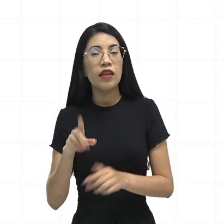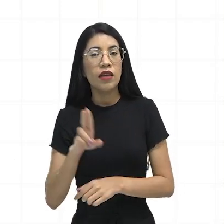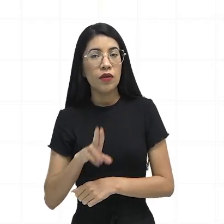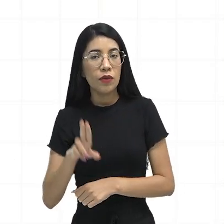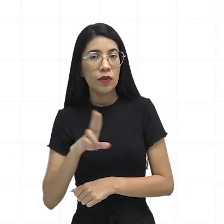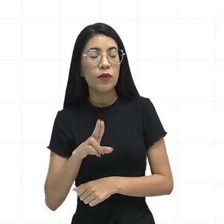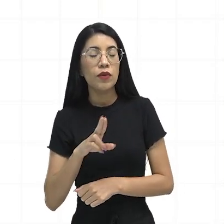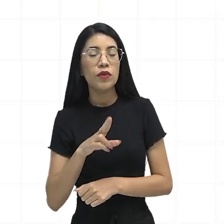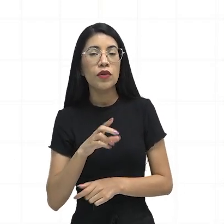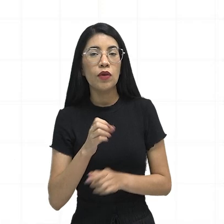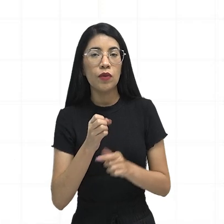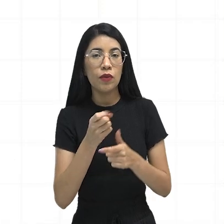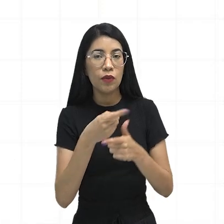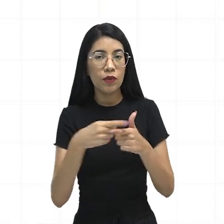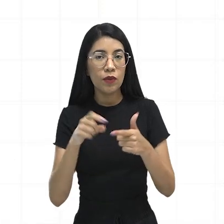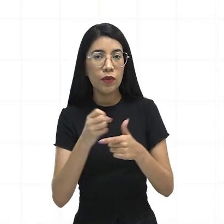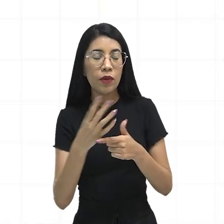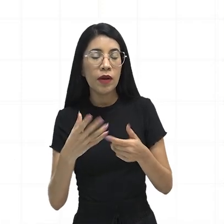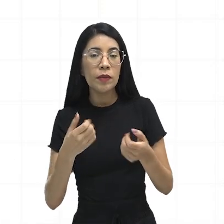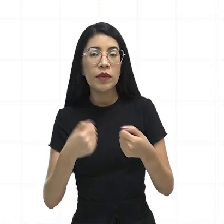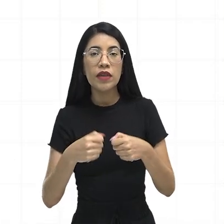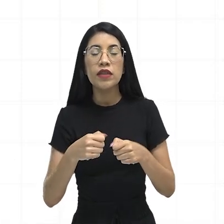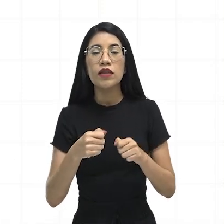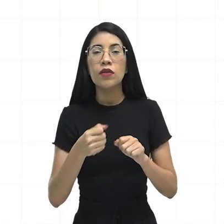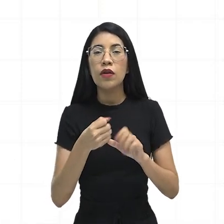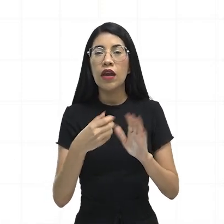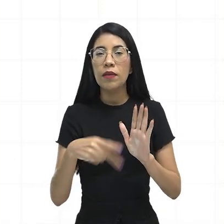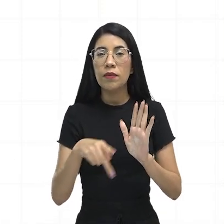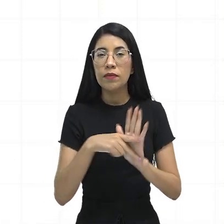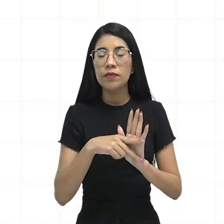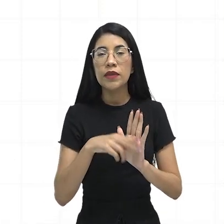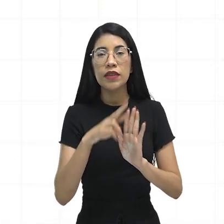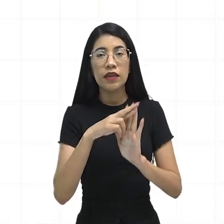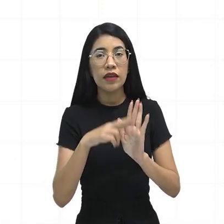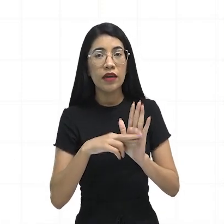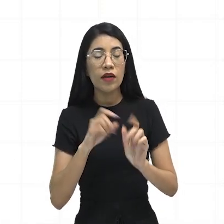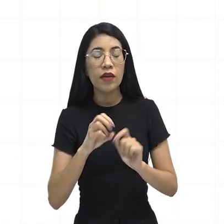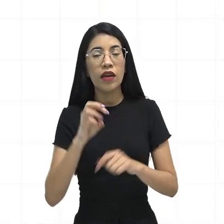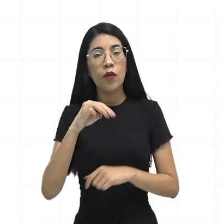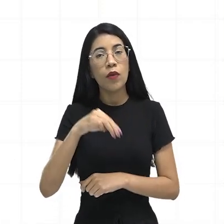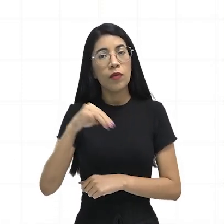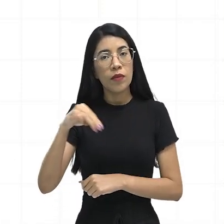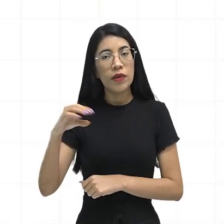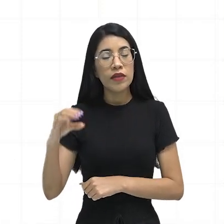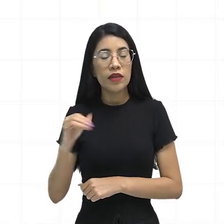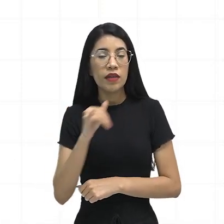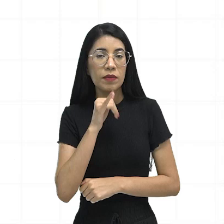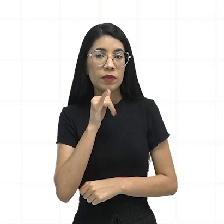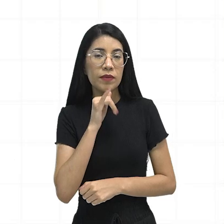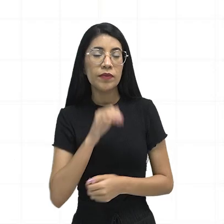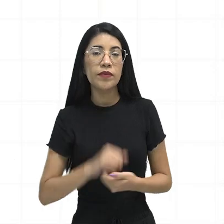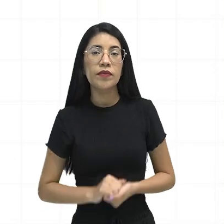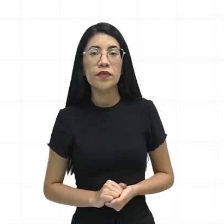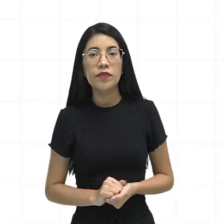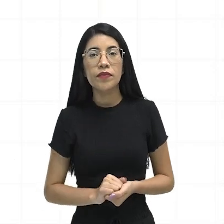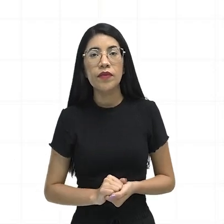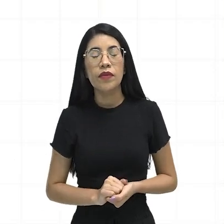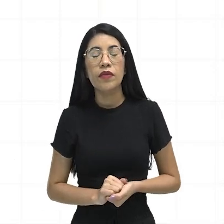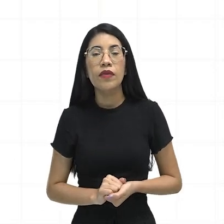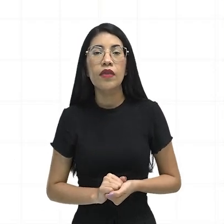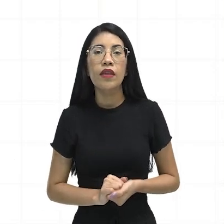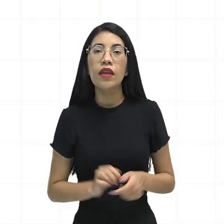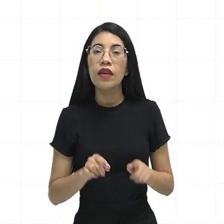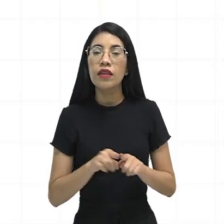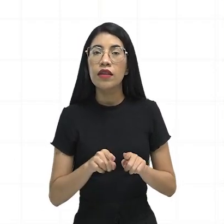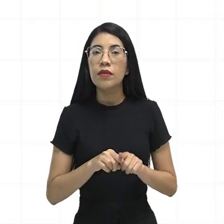tipo de numeral requerem algumas propriedades, como, por exemplo, o MMC, mínimo múltiplo comum. E